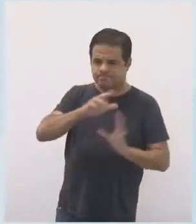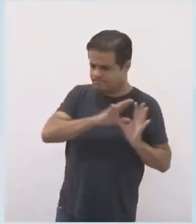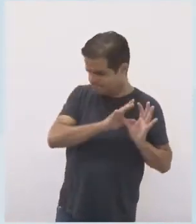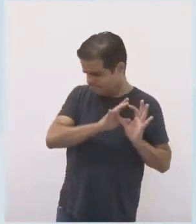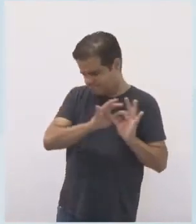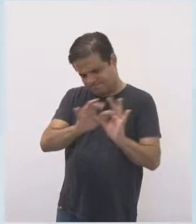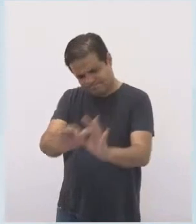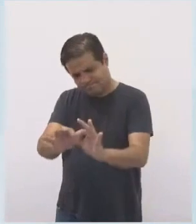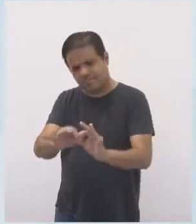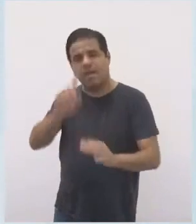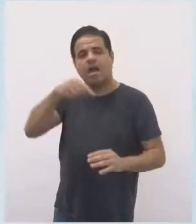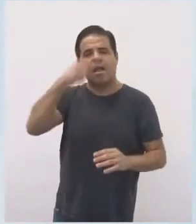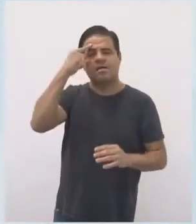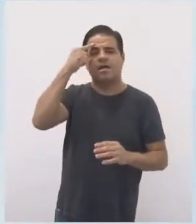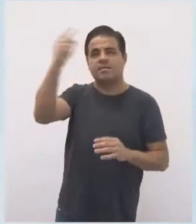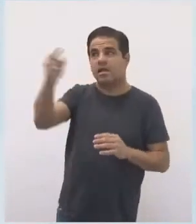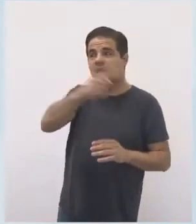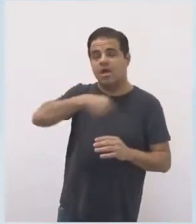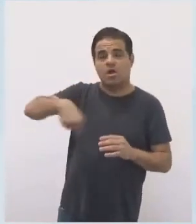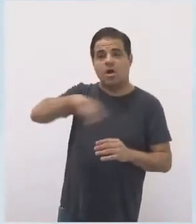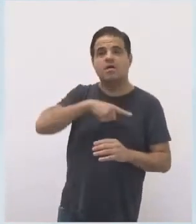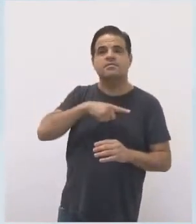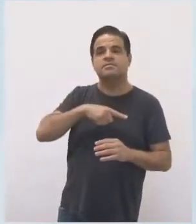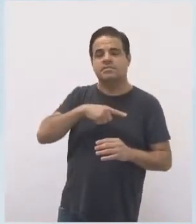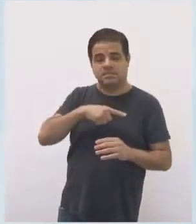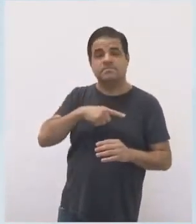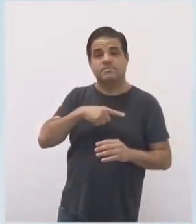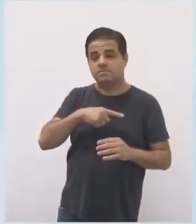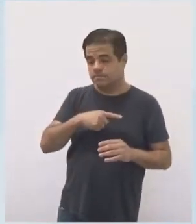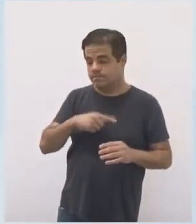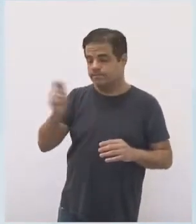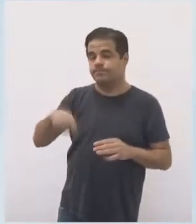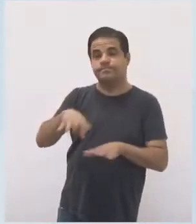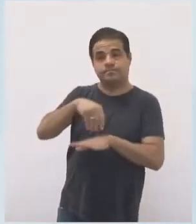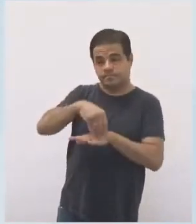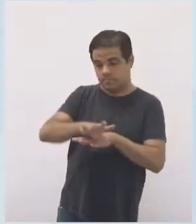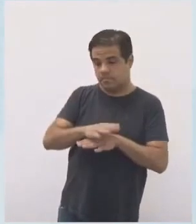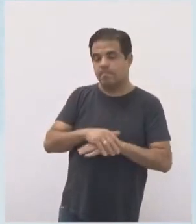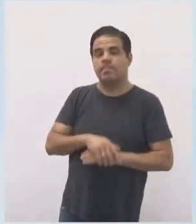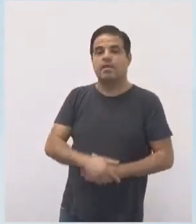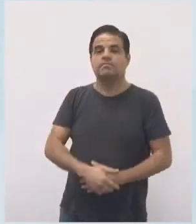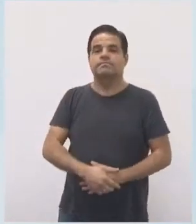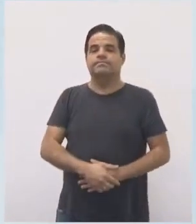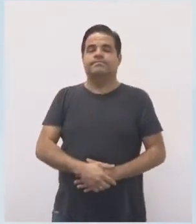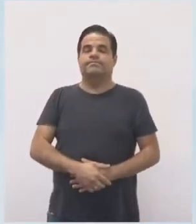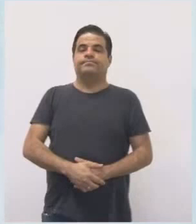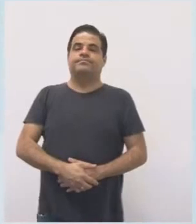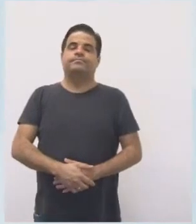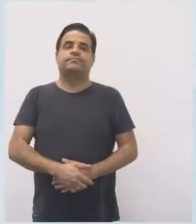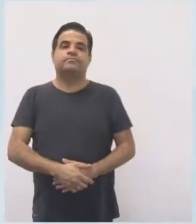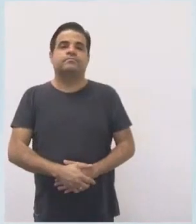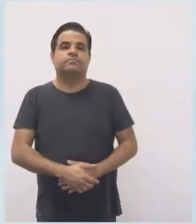foi essa um pouco a ideia que nós tivemos. Então, pode passar o slide, por favor.